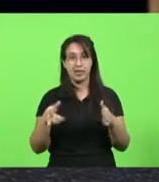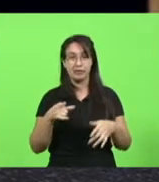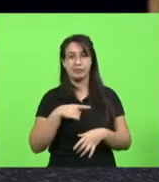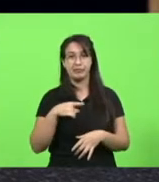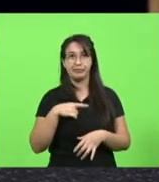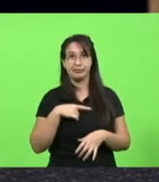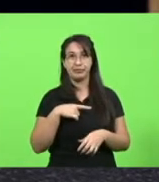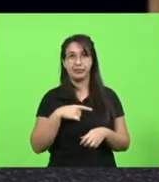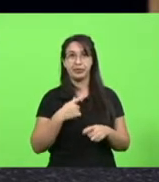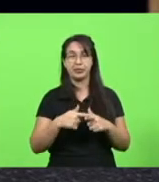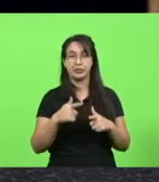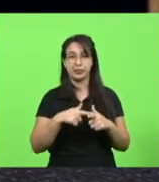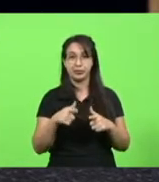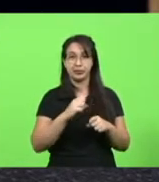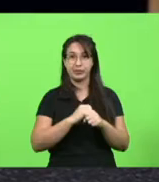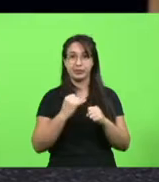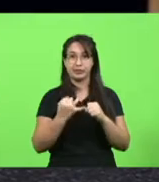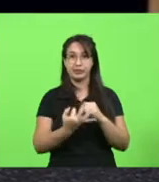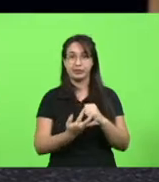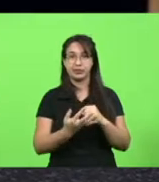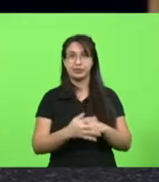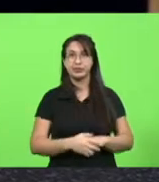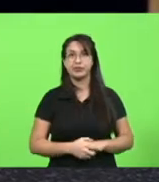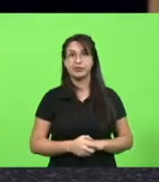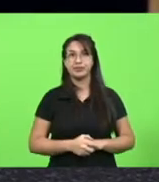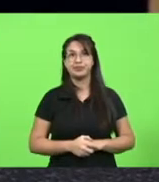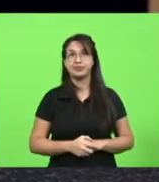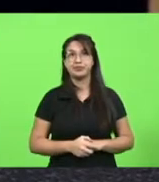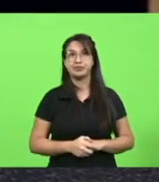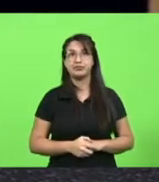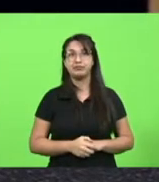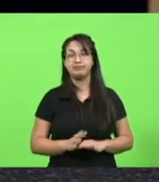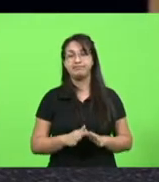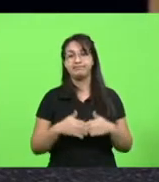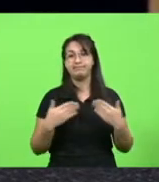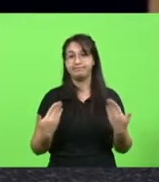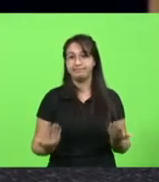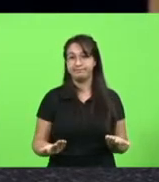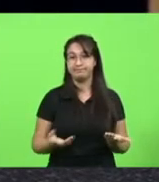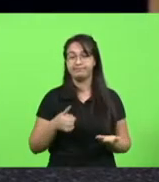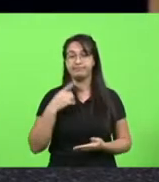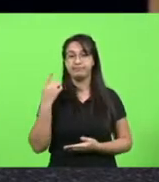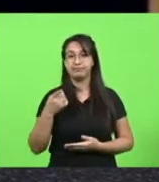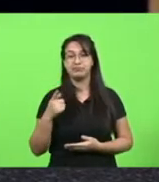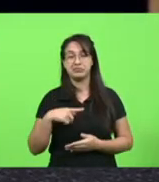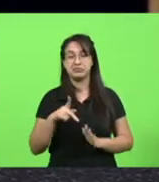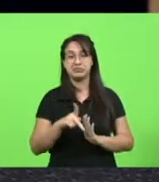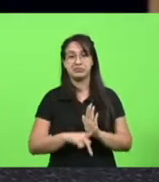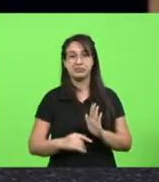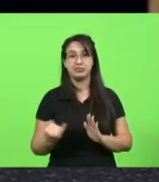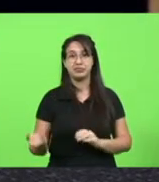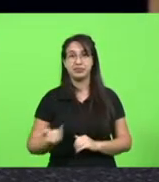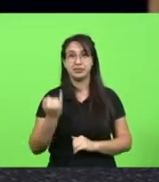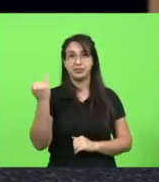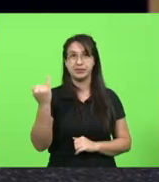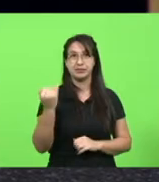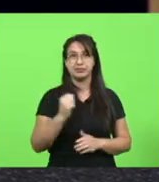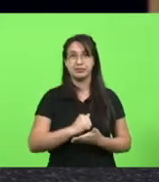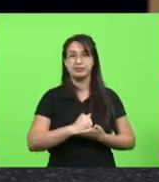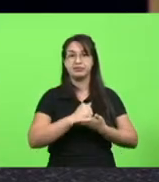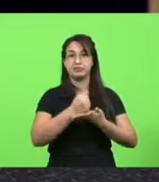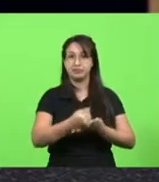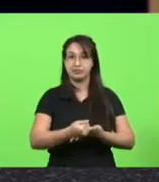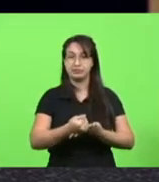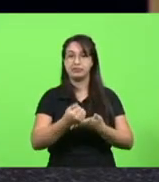adversos decorrentes do estado de calamidade pública. Portanto, deputado Silvio, um projeto importante em defesa da